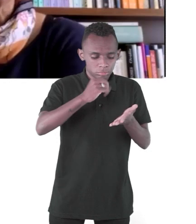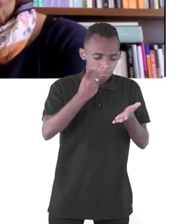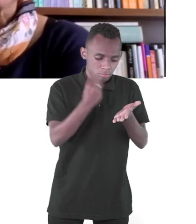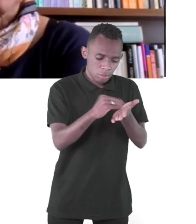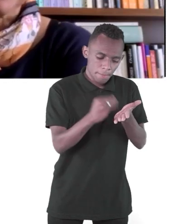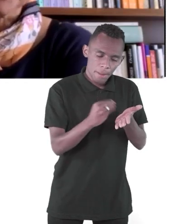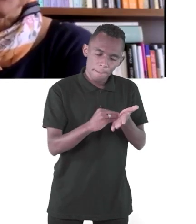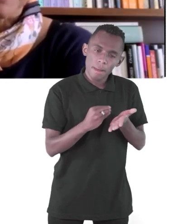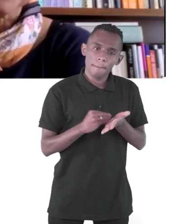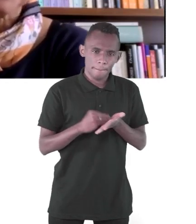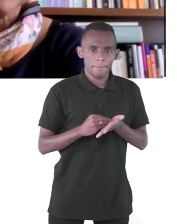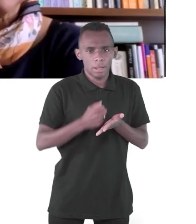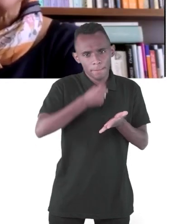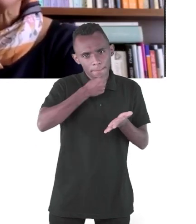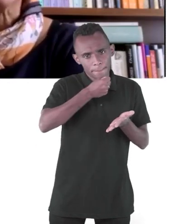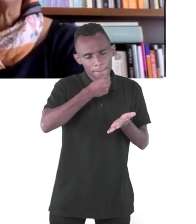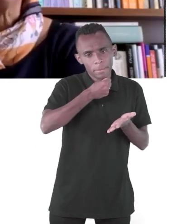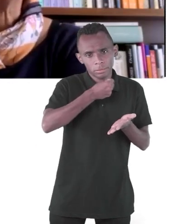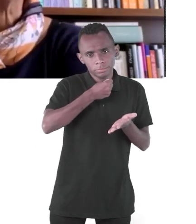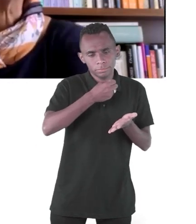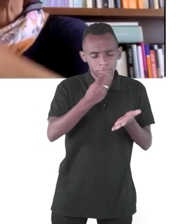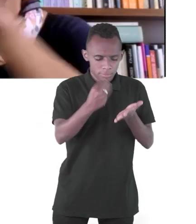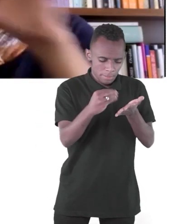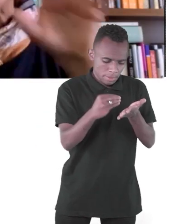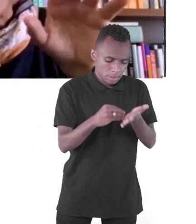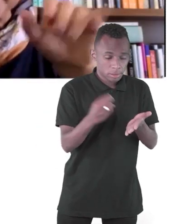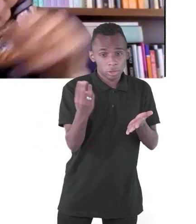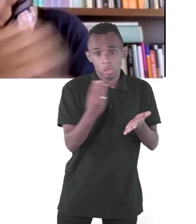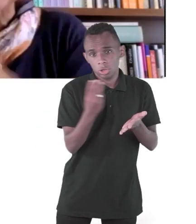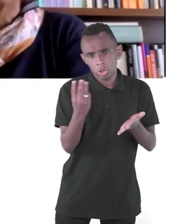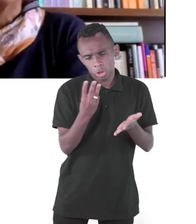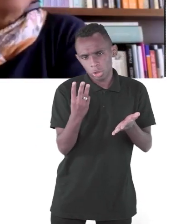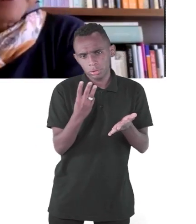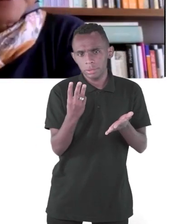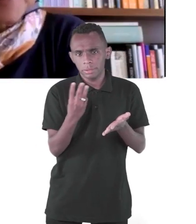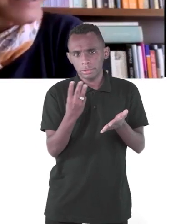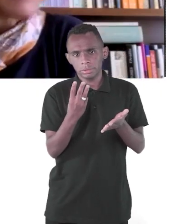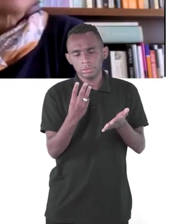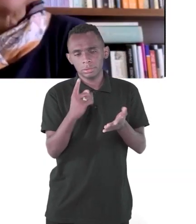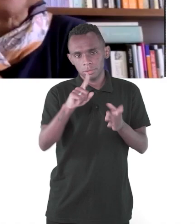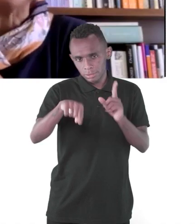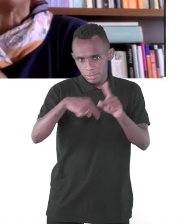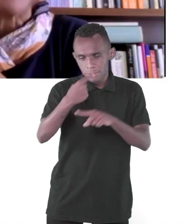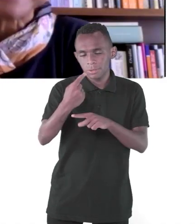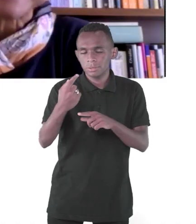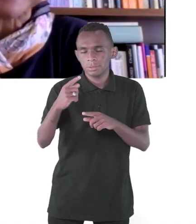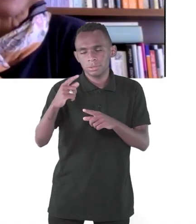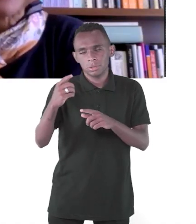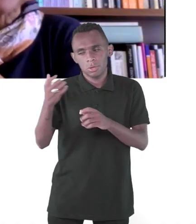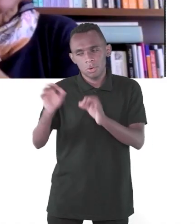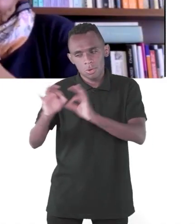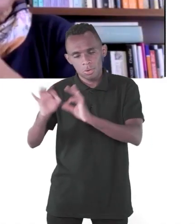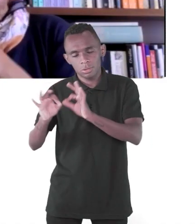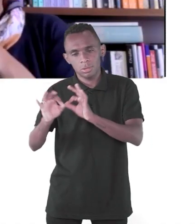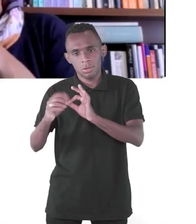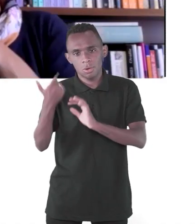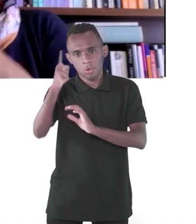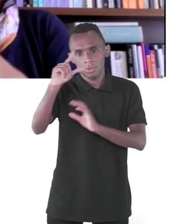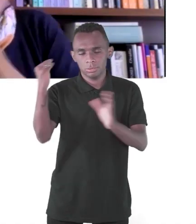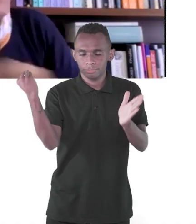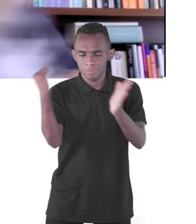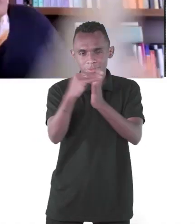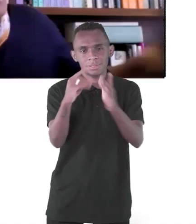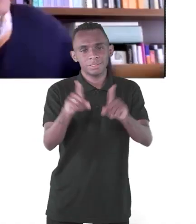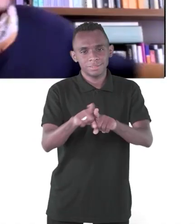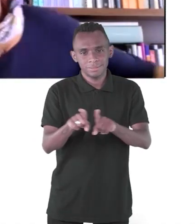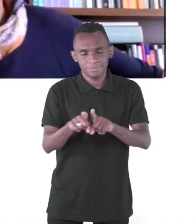de entrevistas feitas para o rádio. Essas aí estão num outro acervo, também todo guardadinho, que um dia a gente ainda vai colocar no